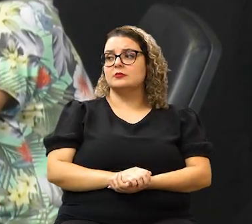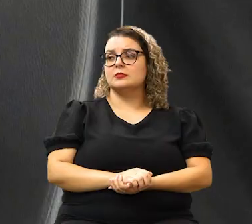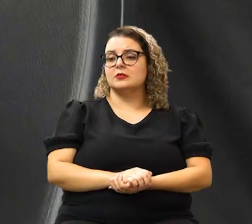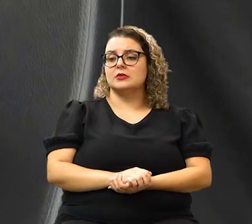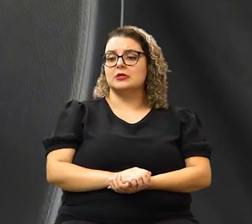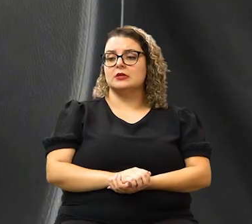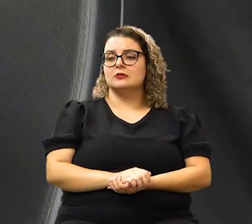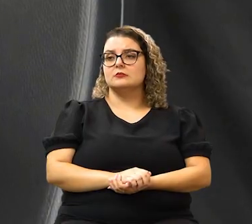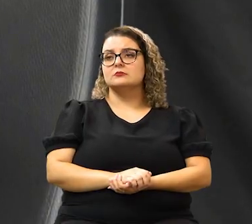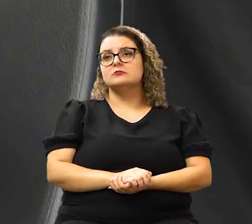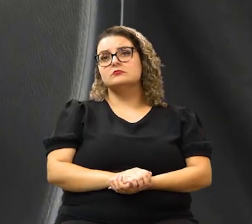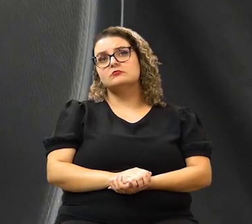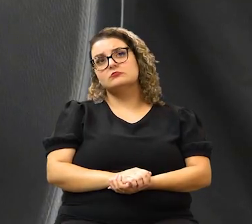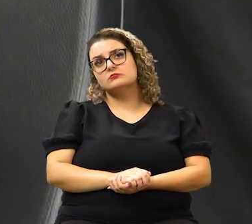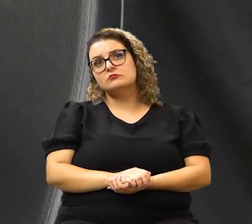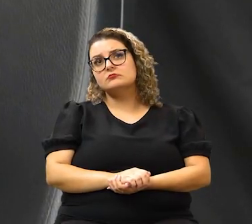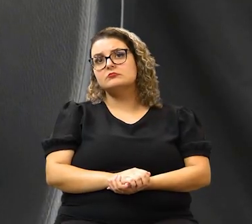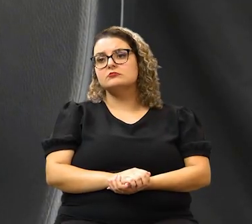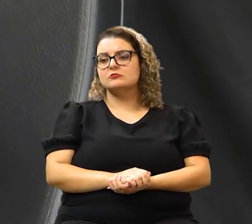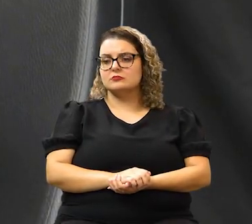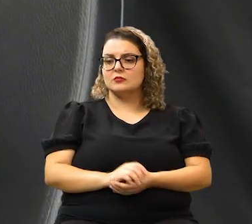Foi desafiador, né?